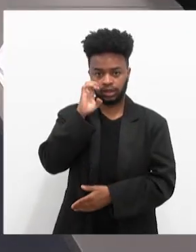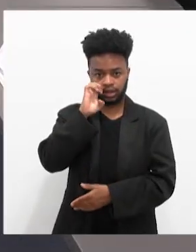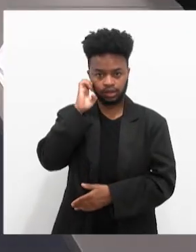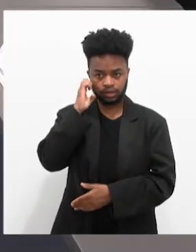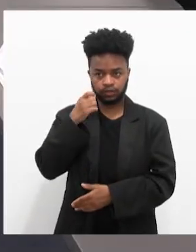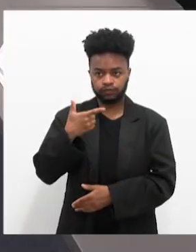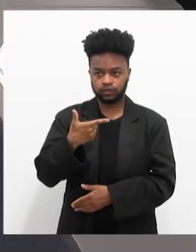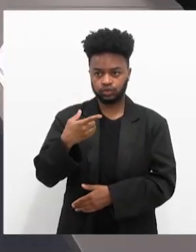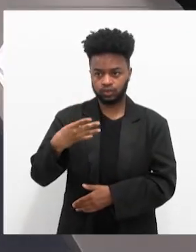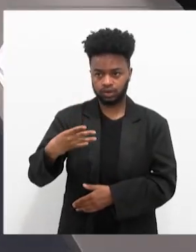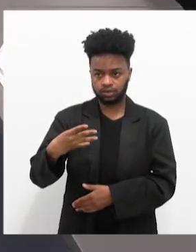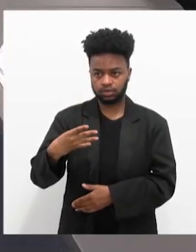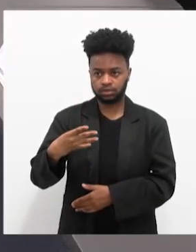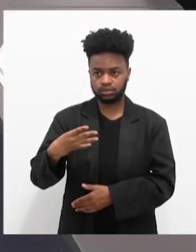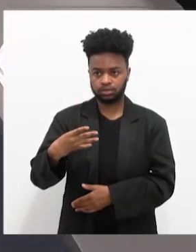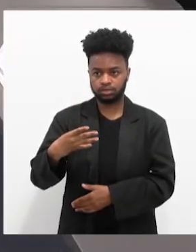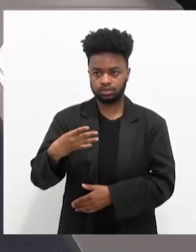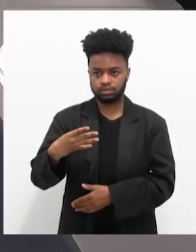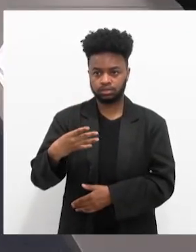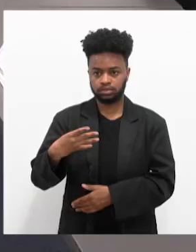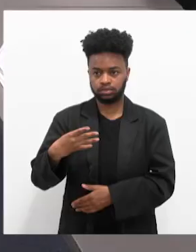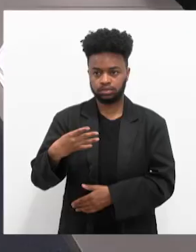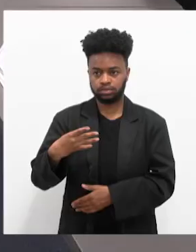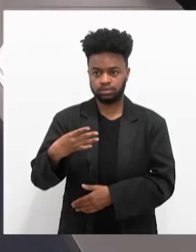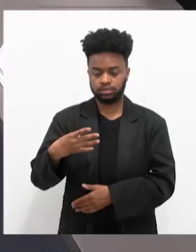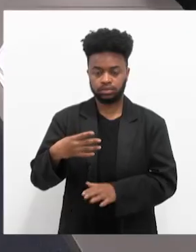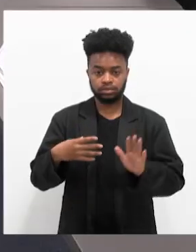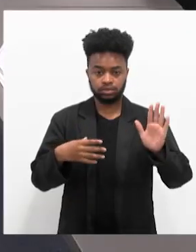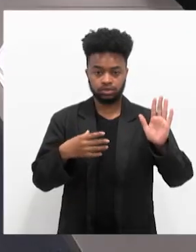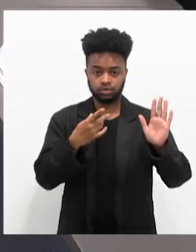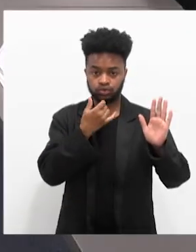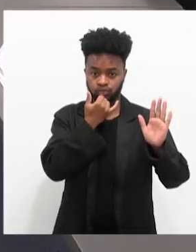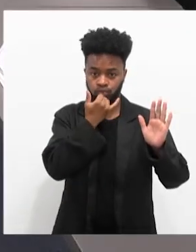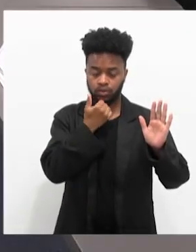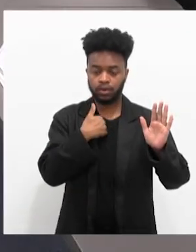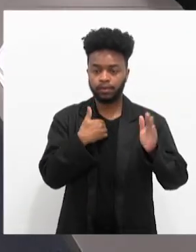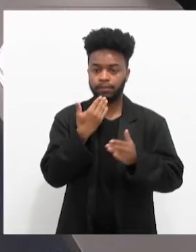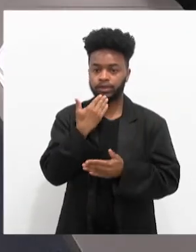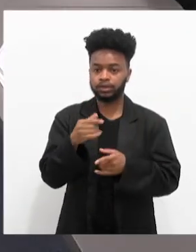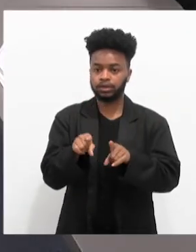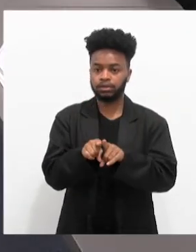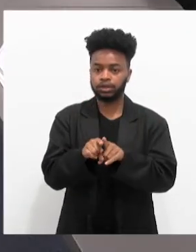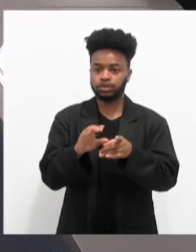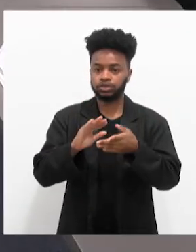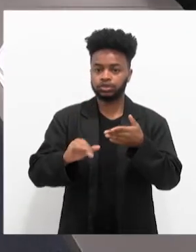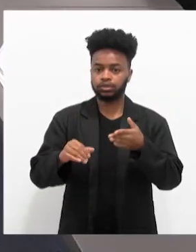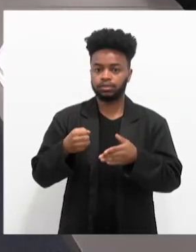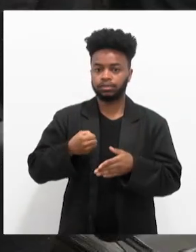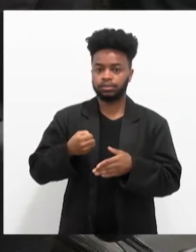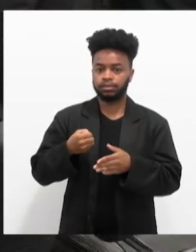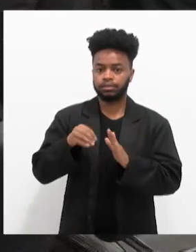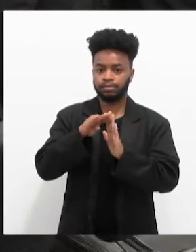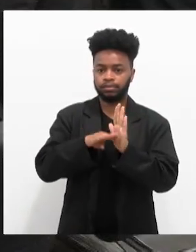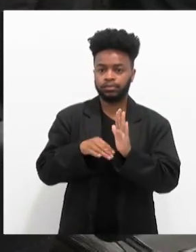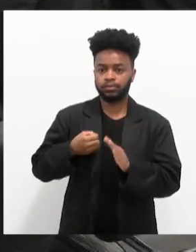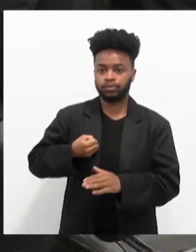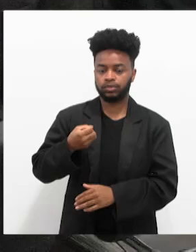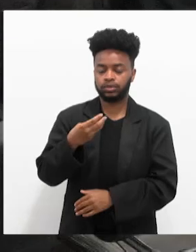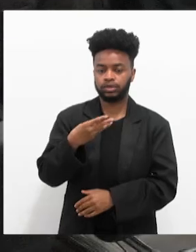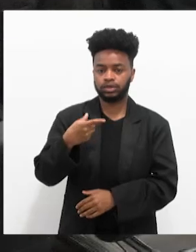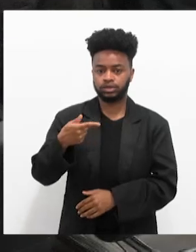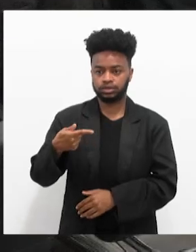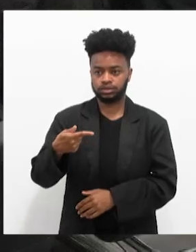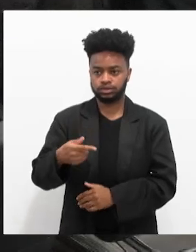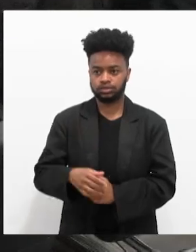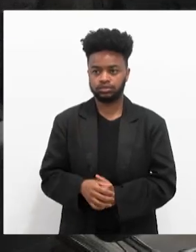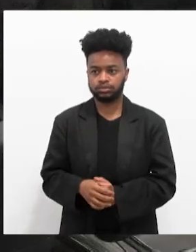o 24. Presidente, desculpe, só rapidamente, pedido também para retirar de pauta o item 37, por favor.